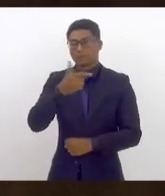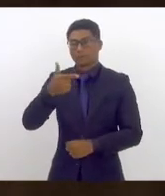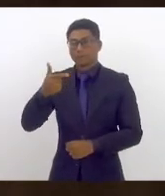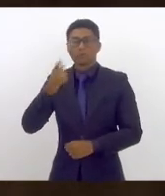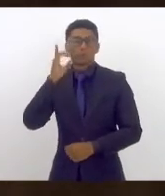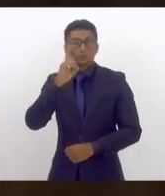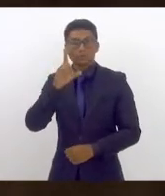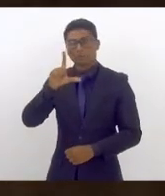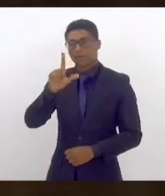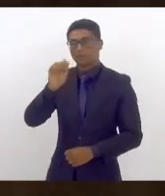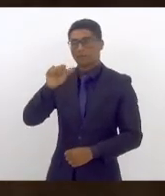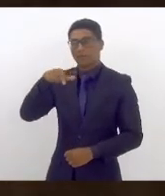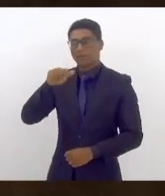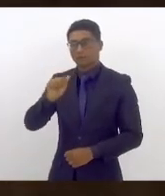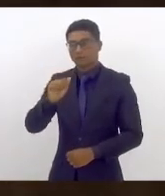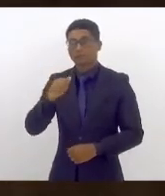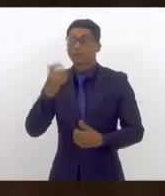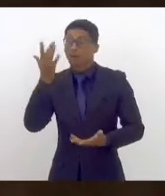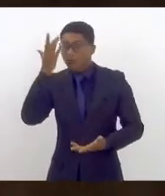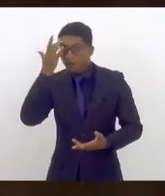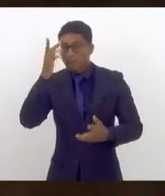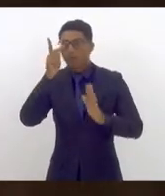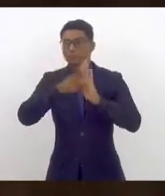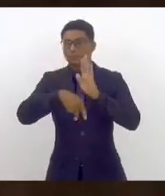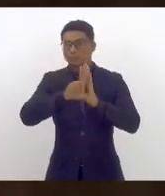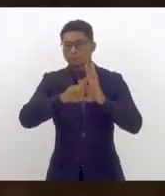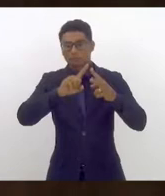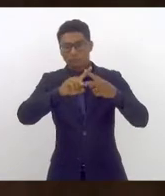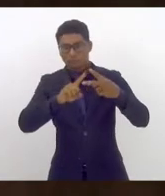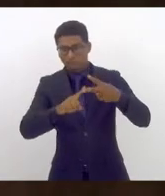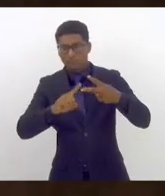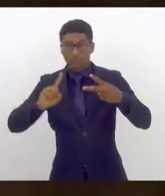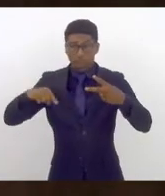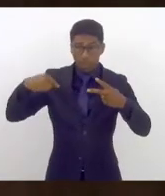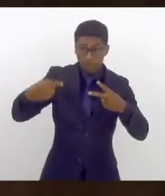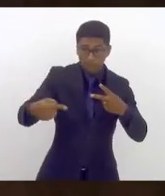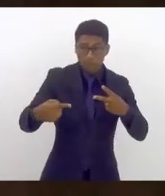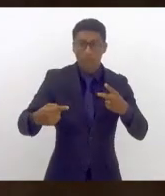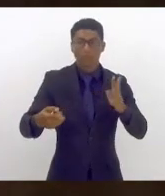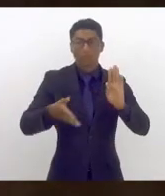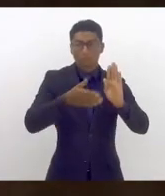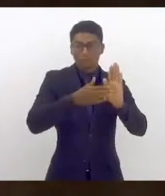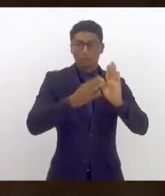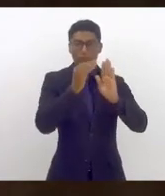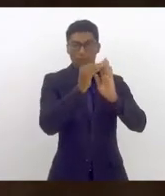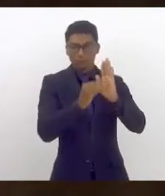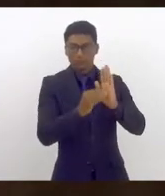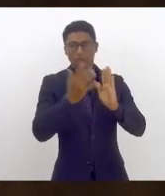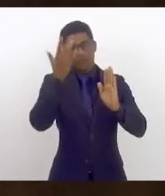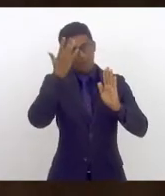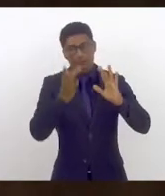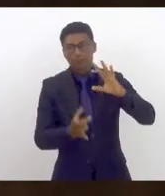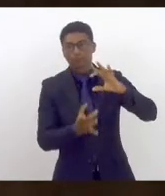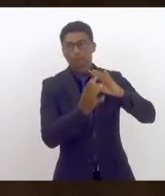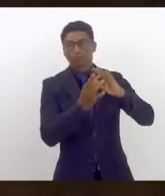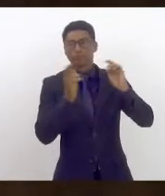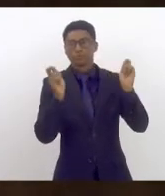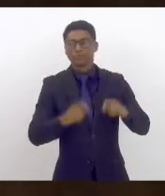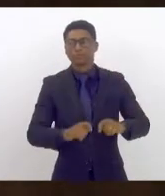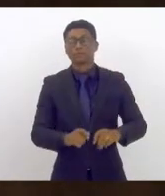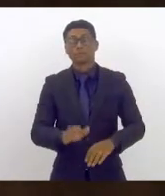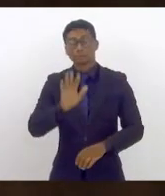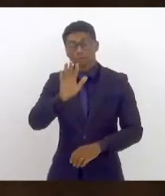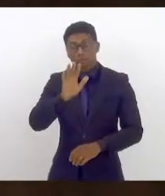Passos me parece que os dois quando vierem a pauta poderão ser mas o projeto